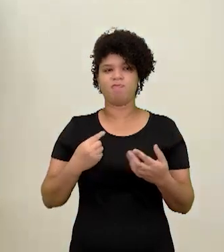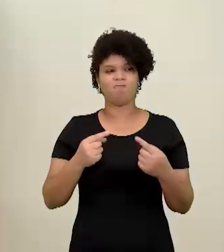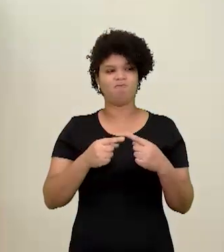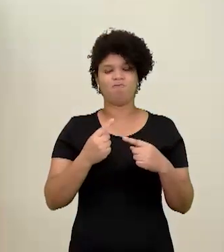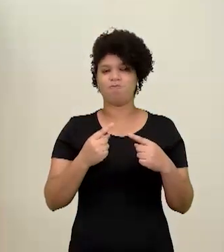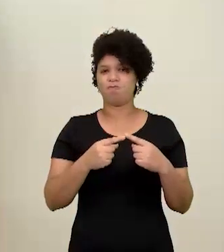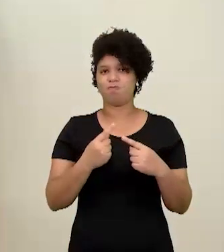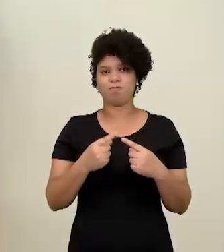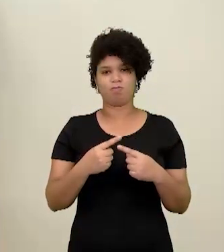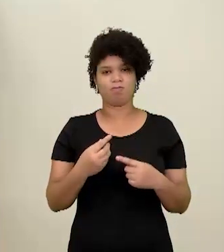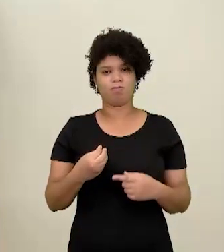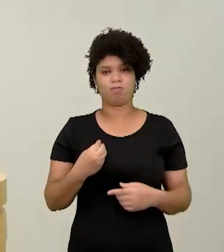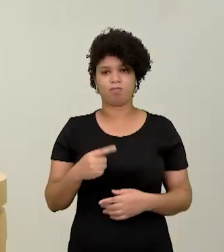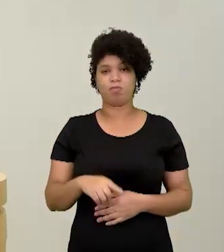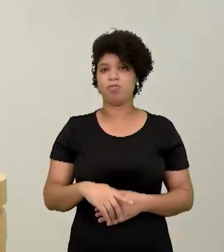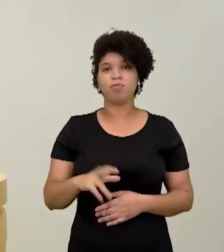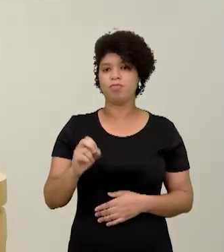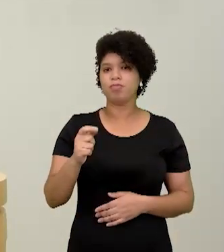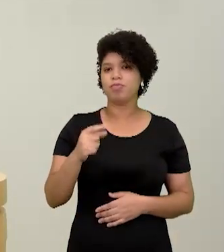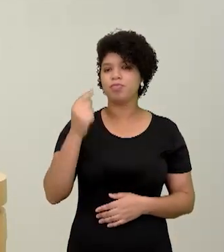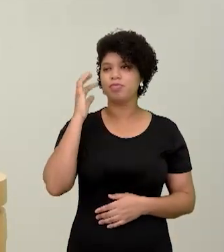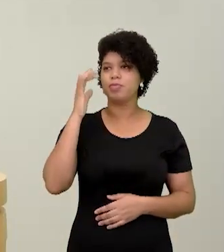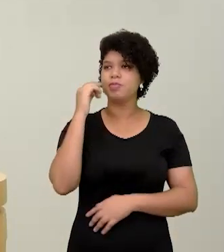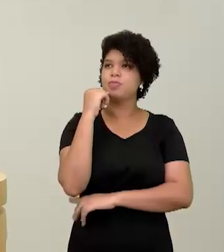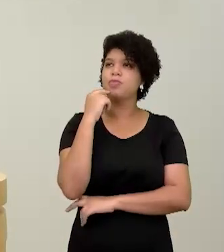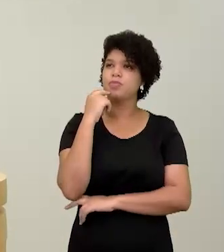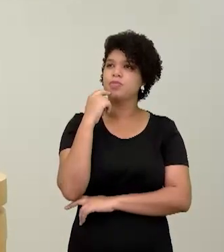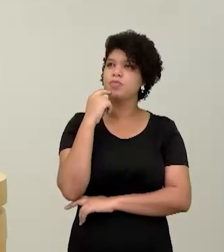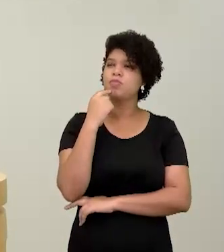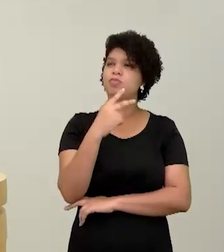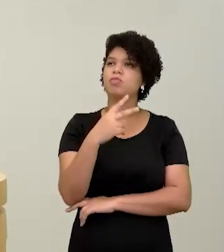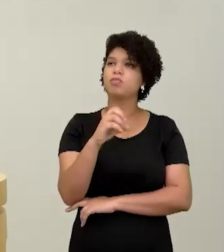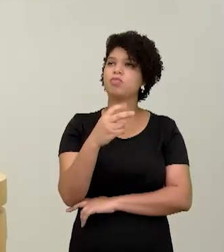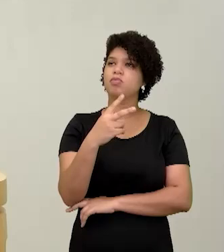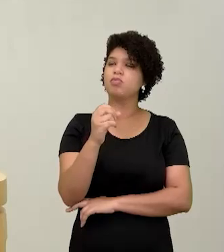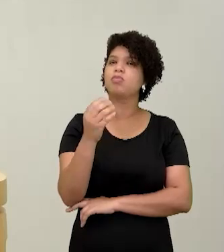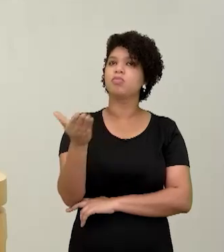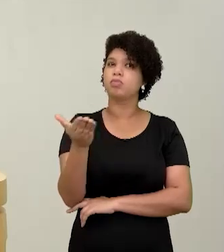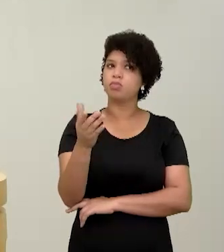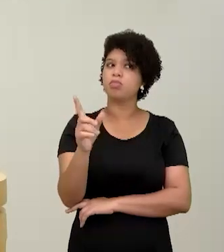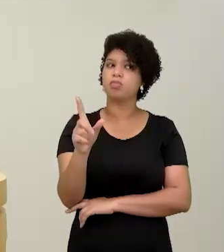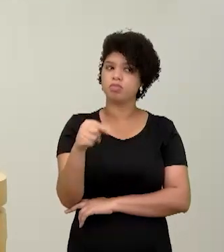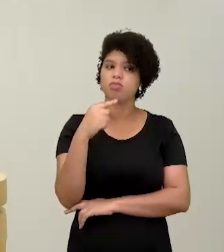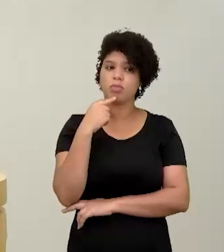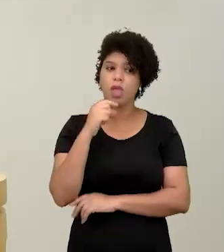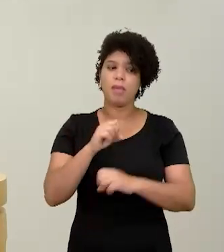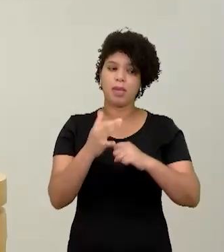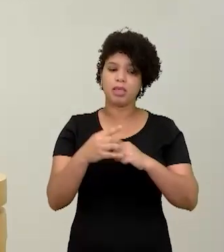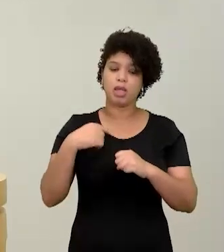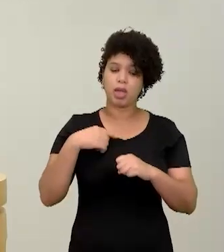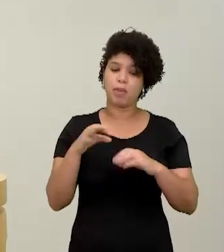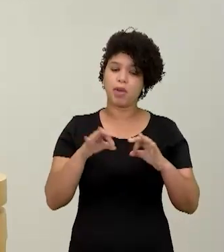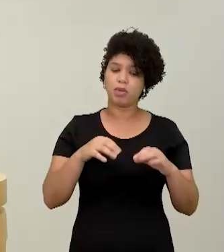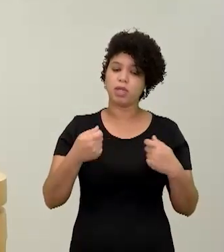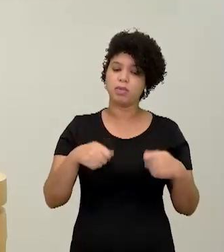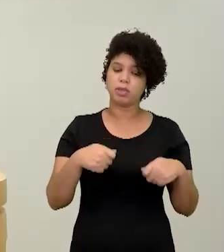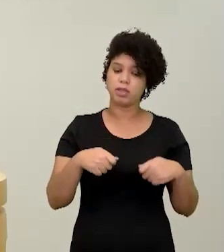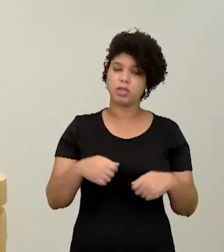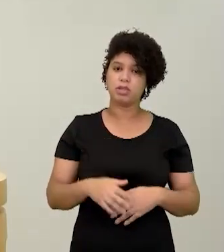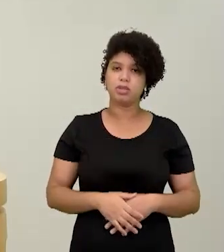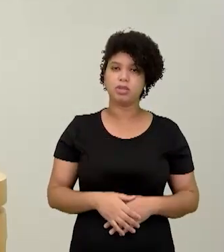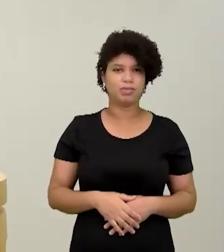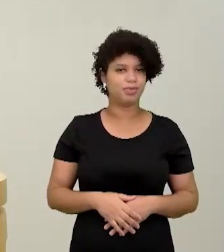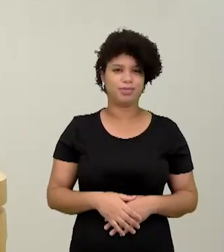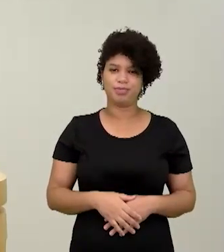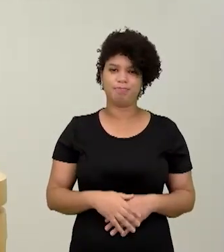estavam nos planos. Ou você chegou lá, virou o ano 2020 e você fala assim, nossa, esse ano vai ter uma pandemia que vai mudar tudo.